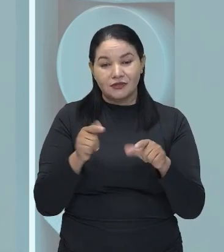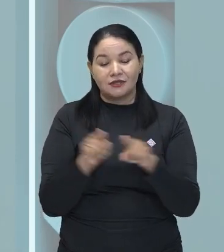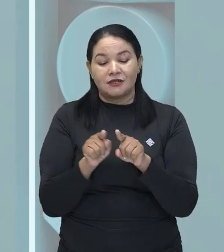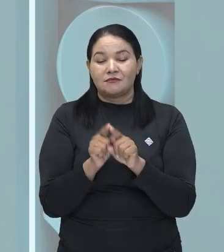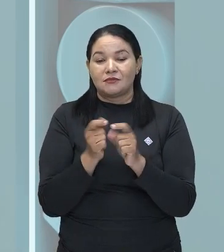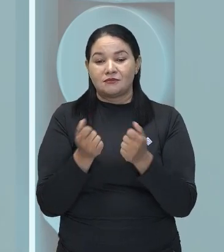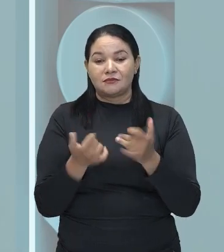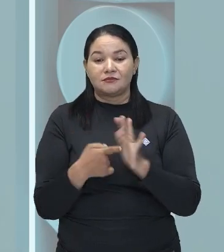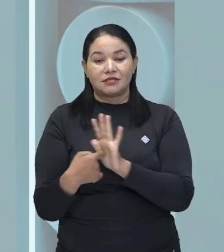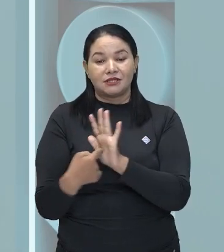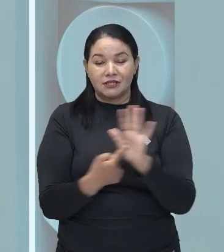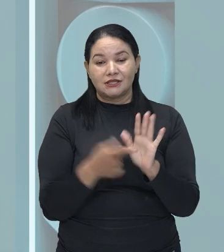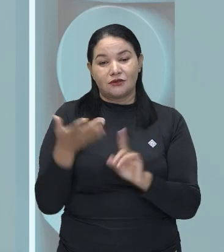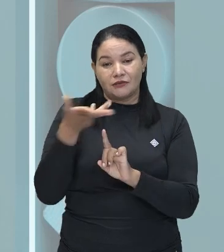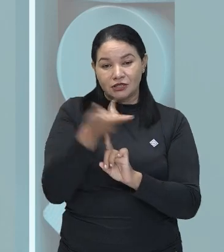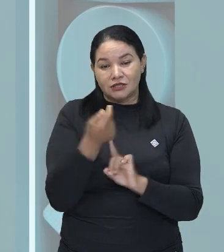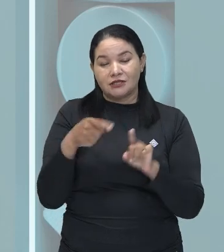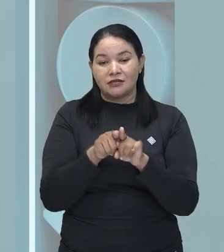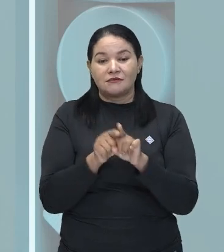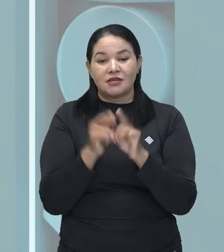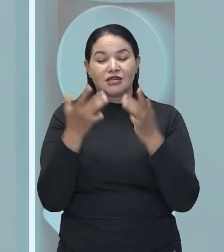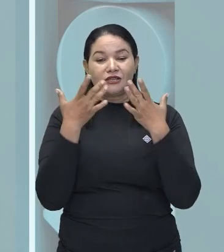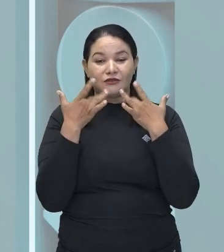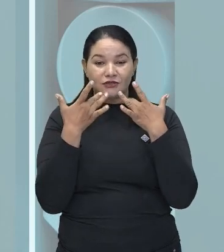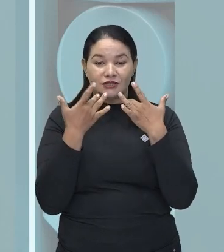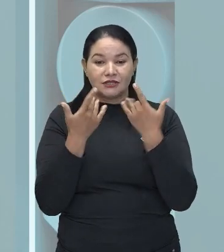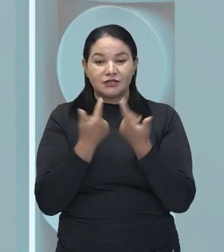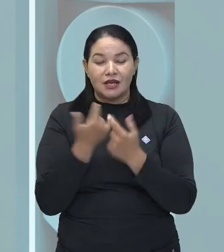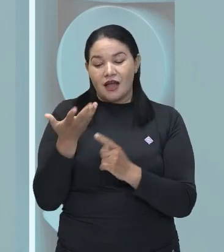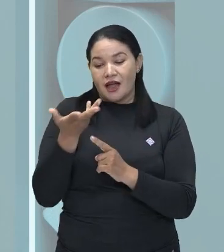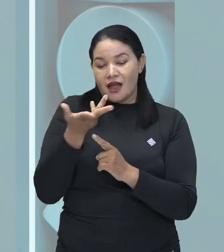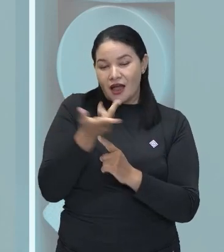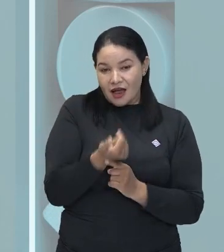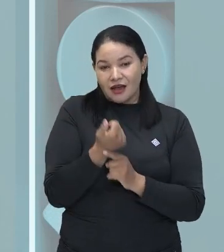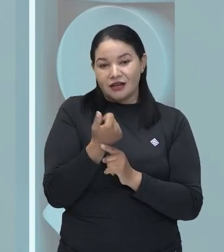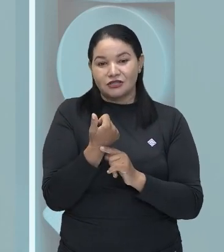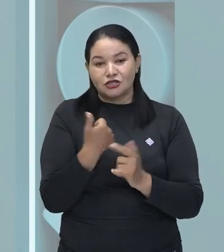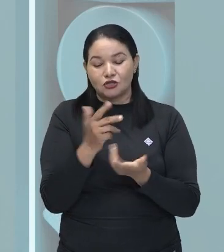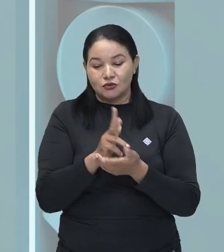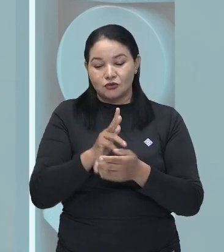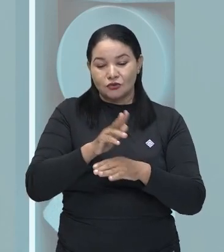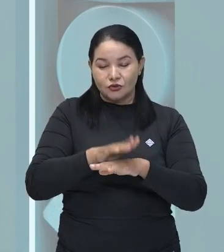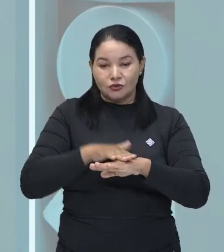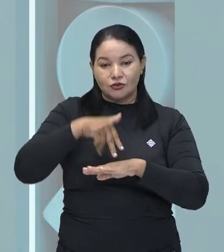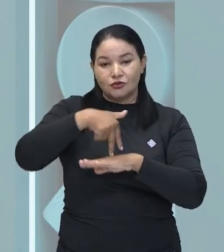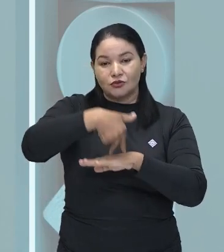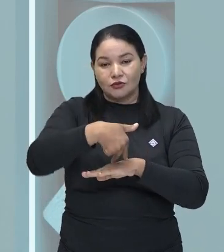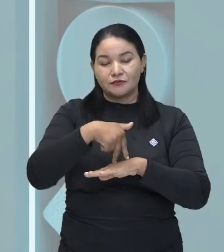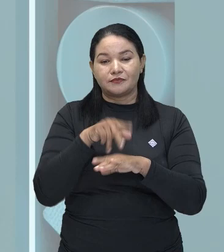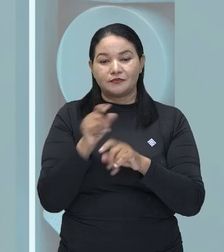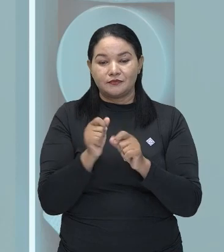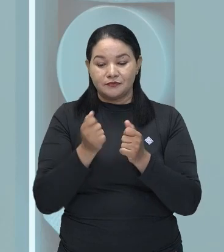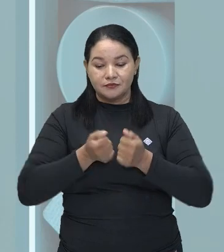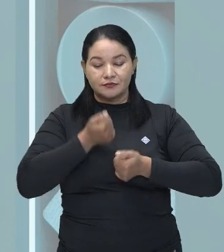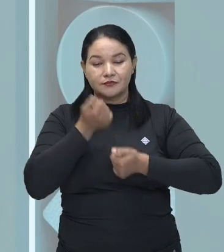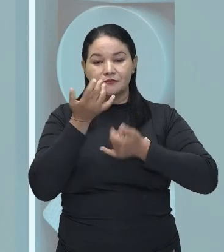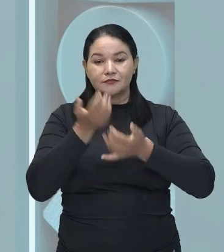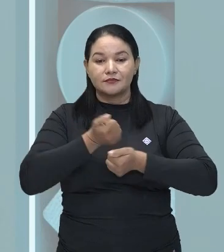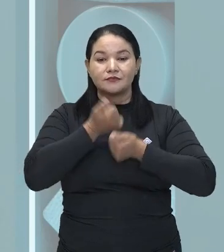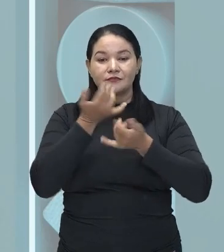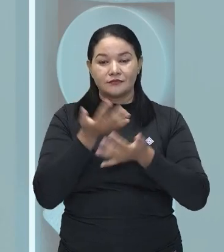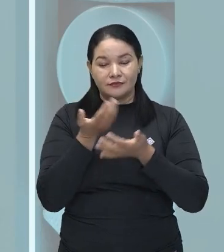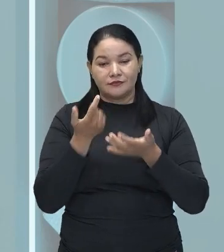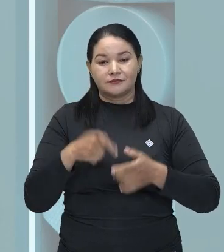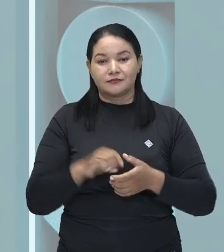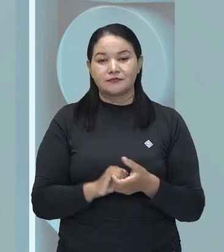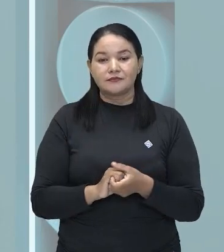artísticas, mas eu também posso estar falando do teatro, a arte de encenar, né, a encenação propriamente dita. E